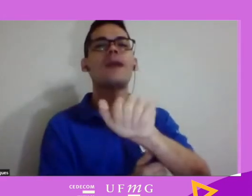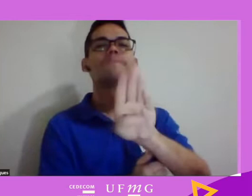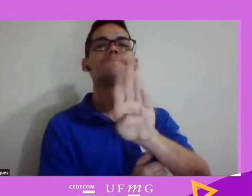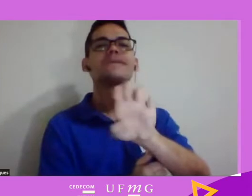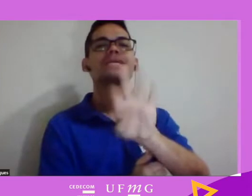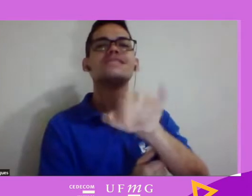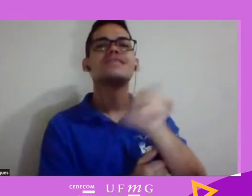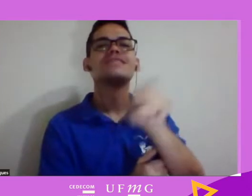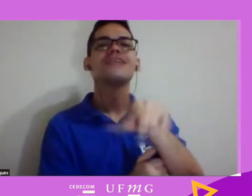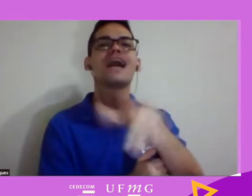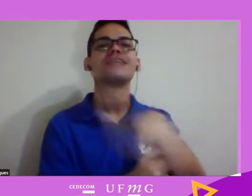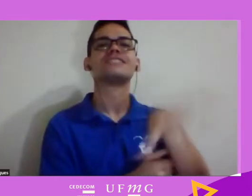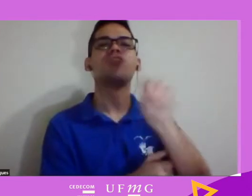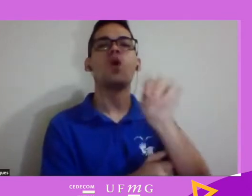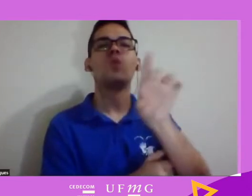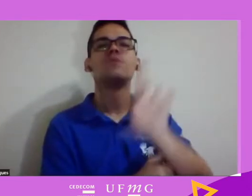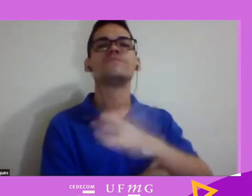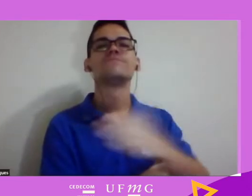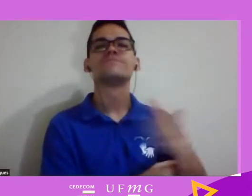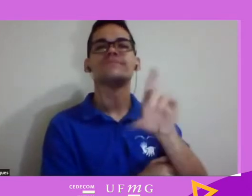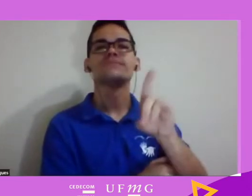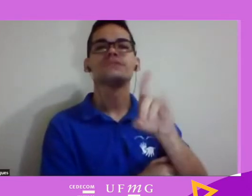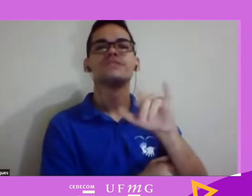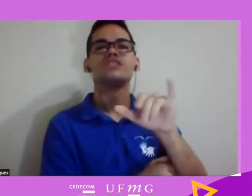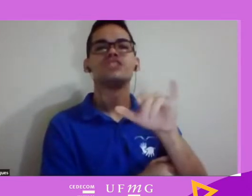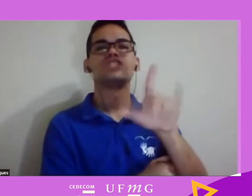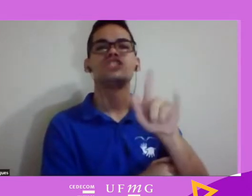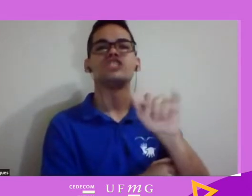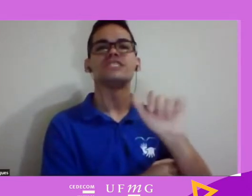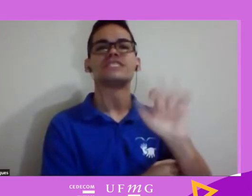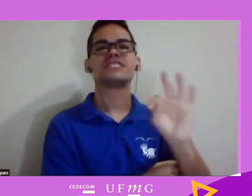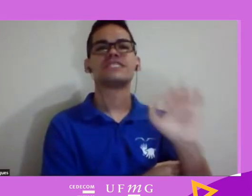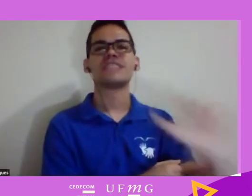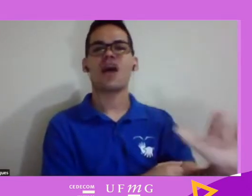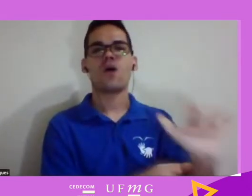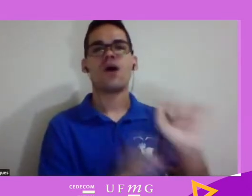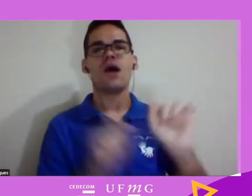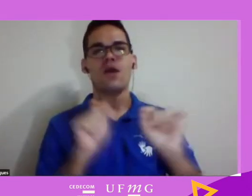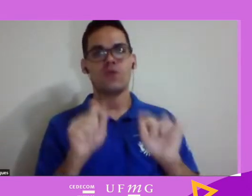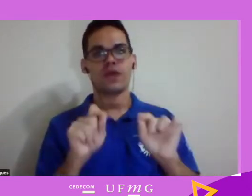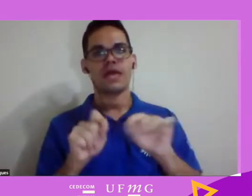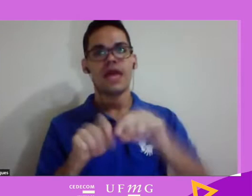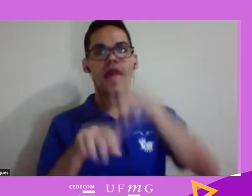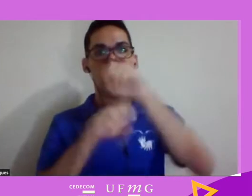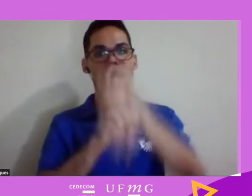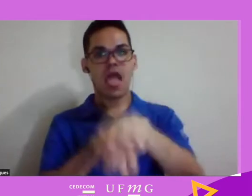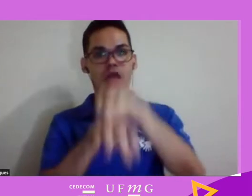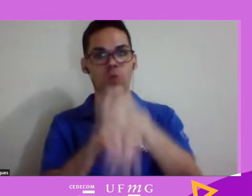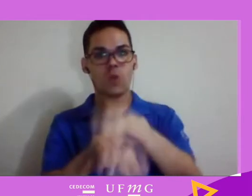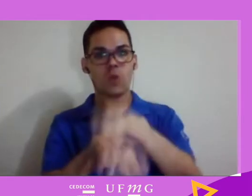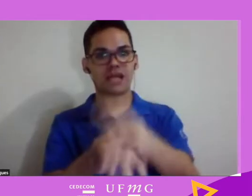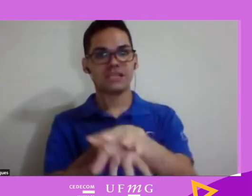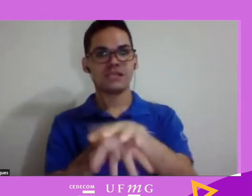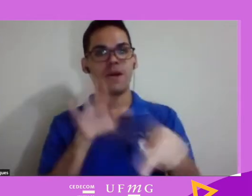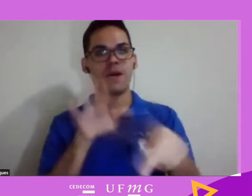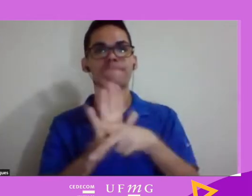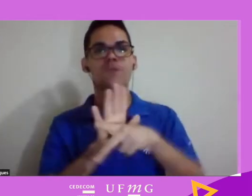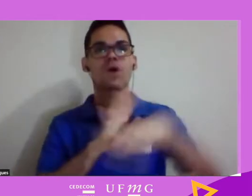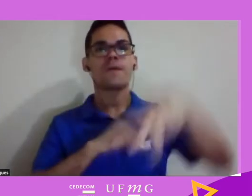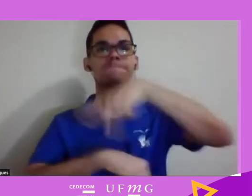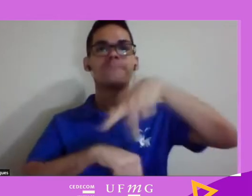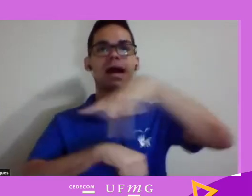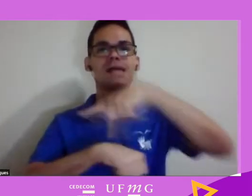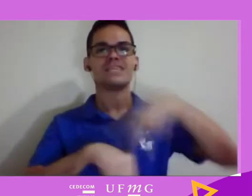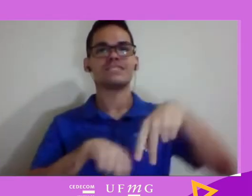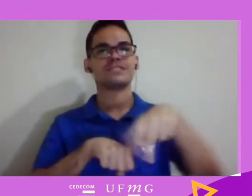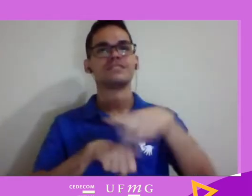ensino, pesquisa e extensão, que ele está acontecendo desde 2017, que é de educação transmídia